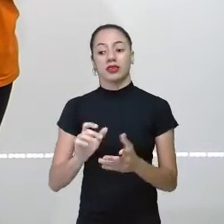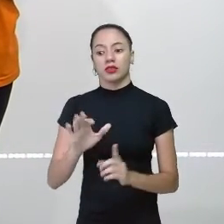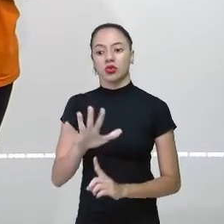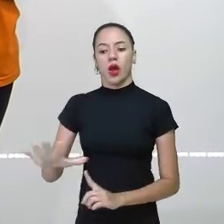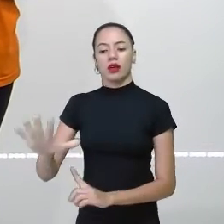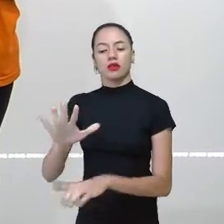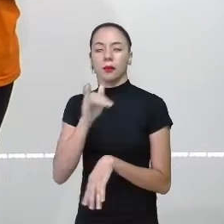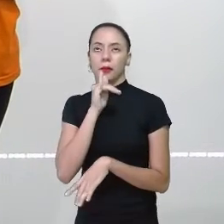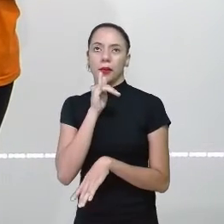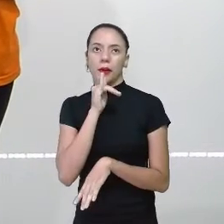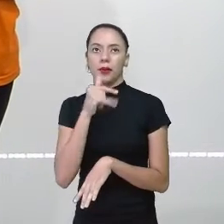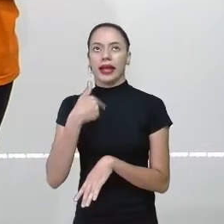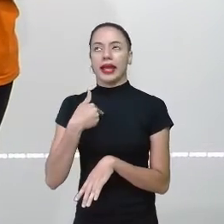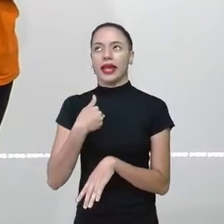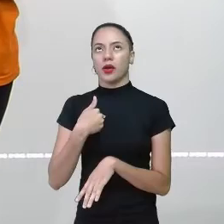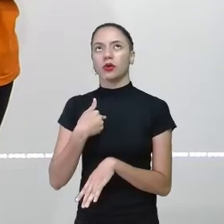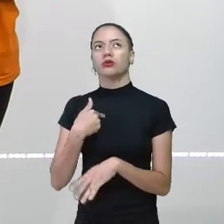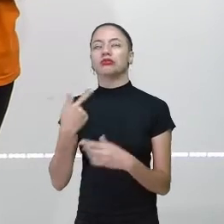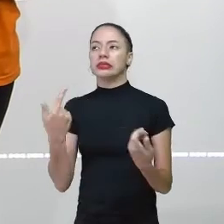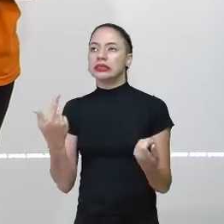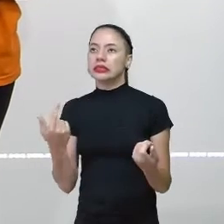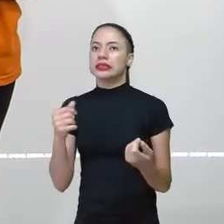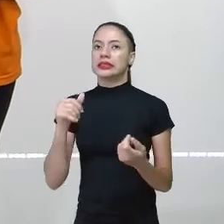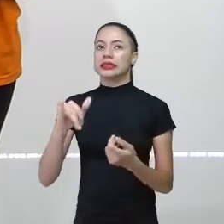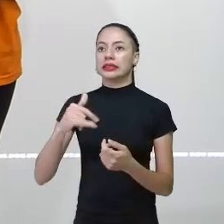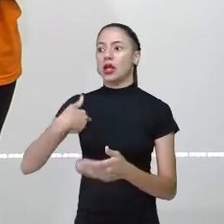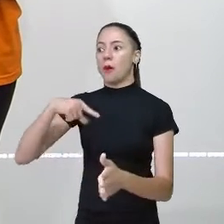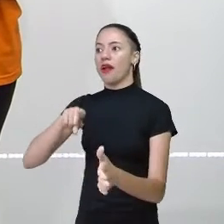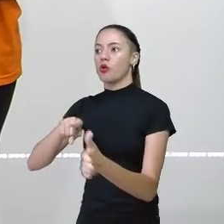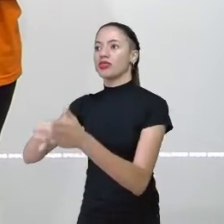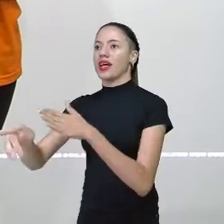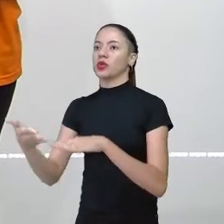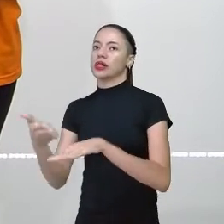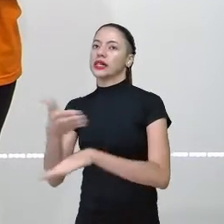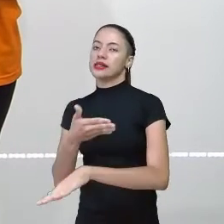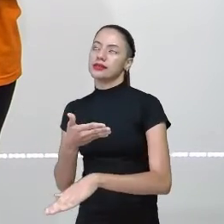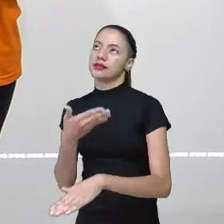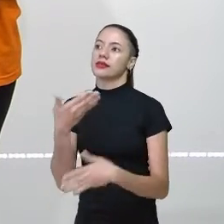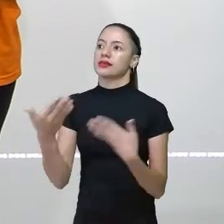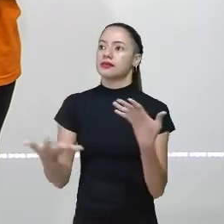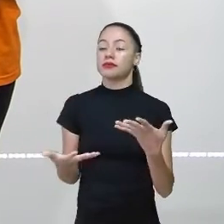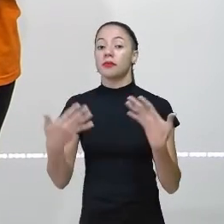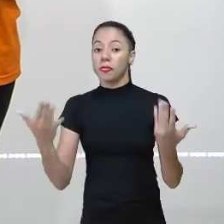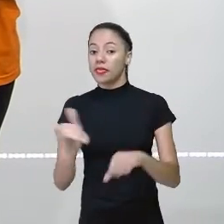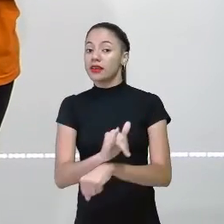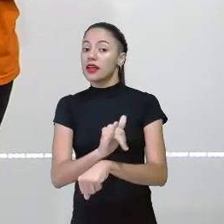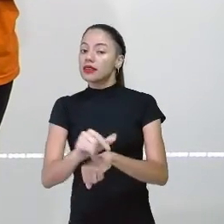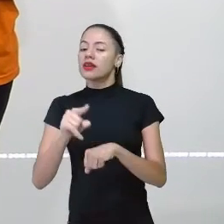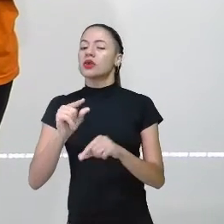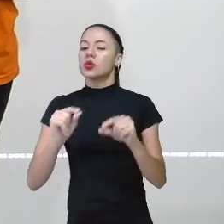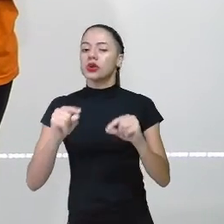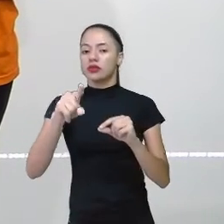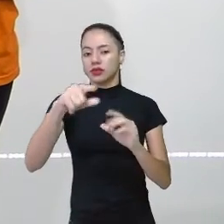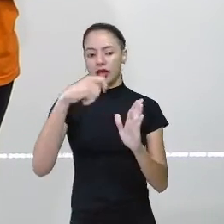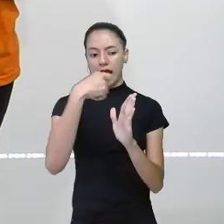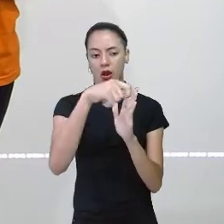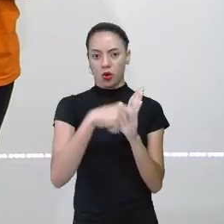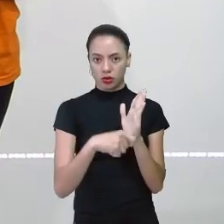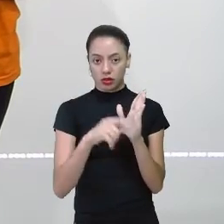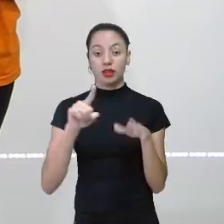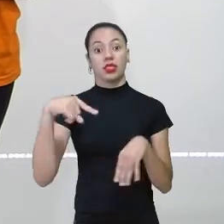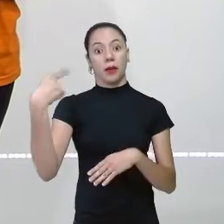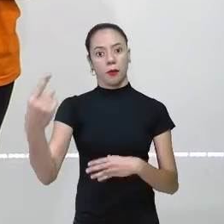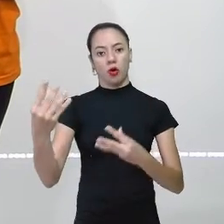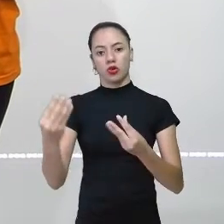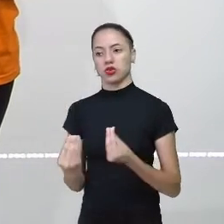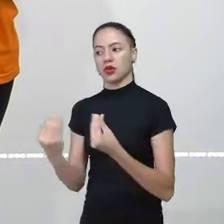se eu tivesse perguntado isso antes, né? Então veja, uma saída é, você anota ali, ó, num papelzinho e depois entrega